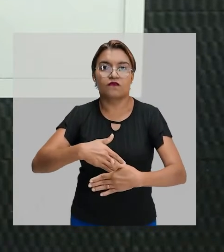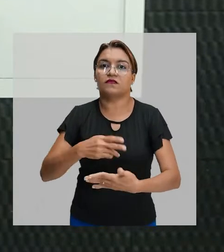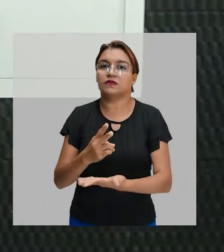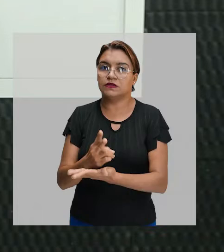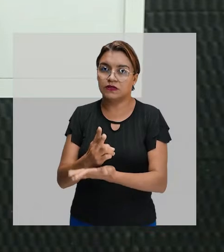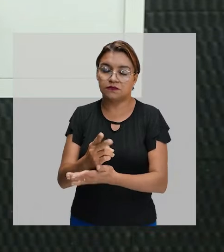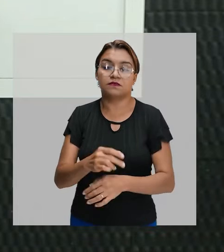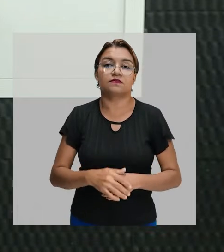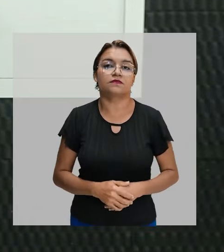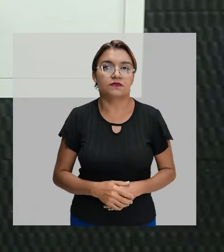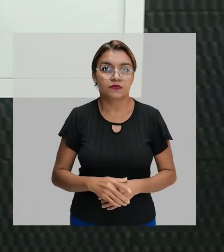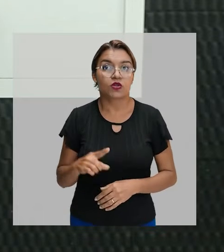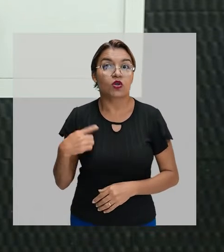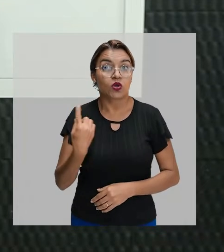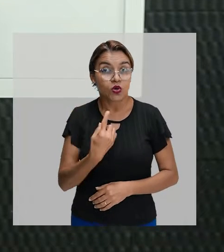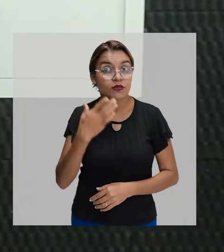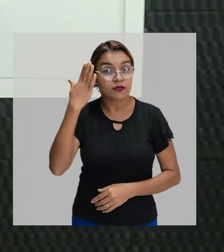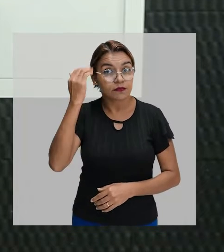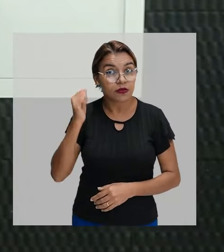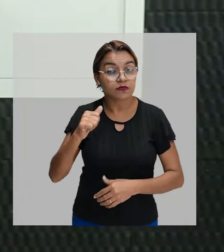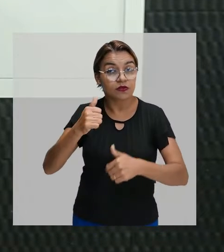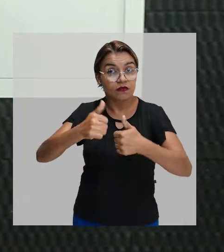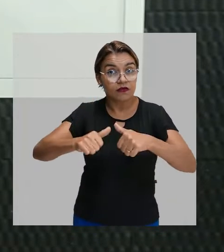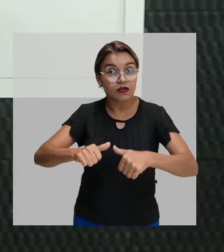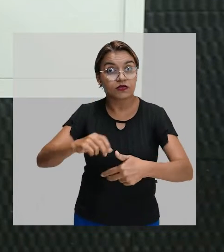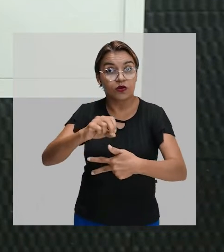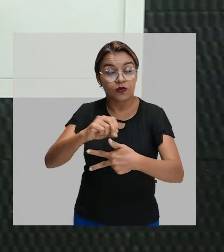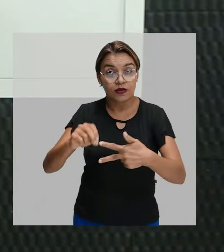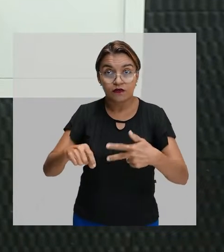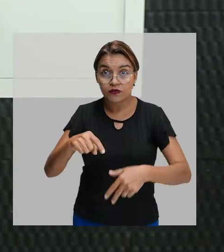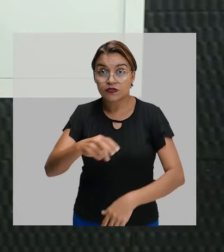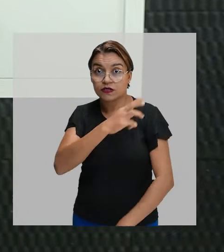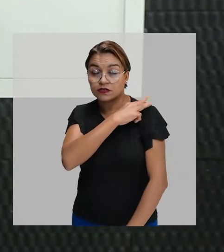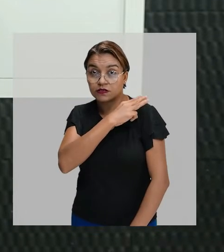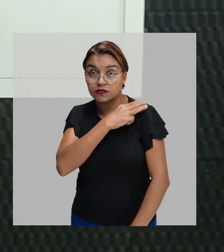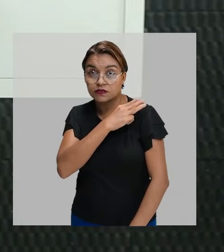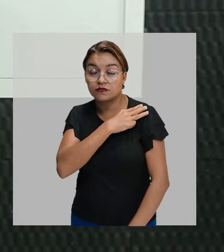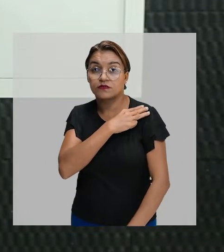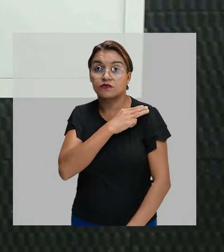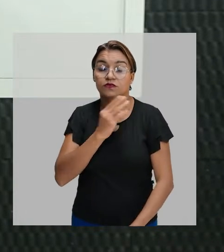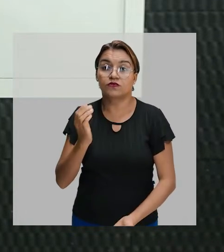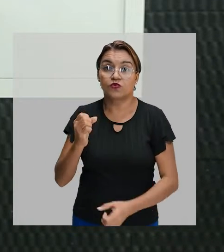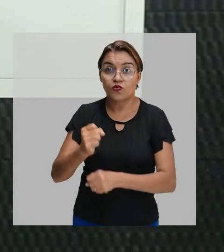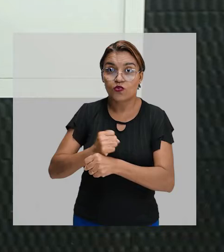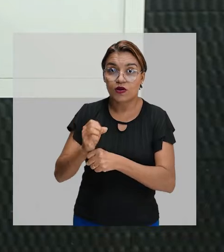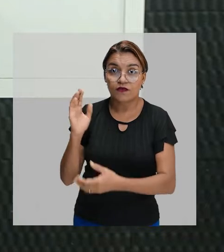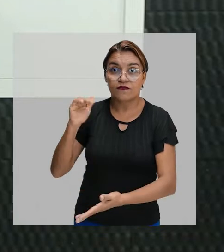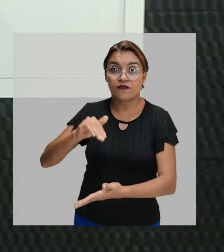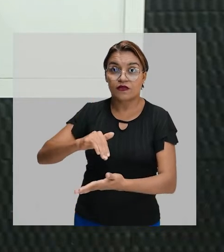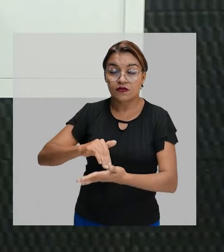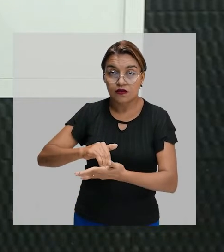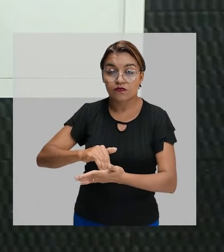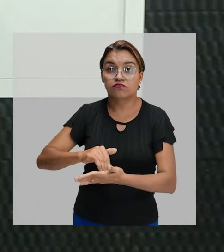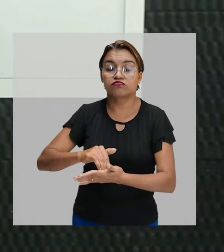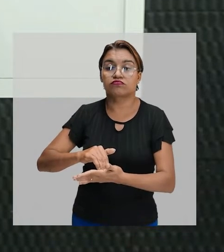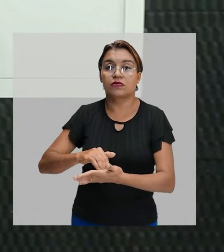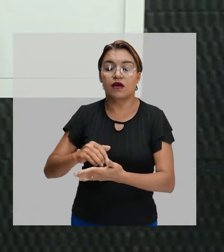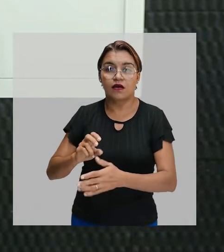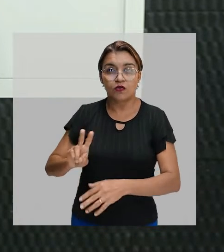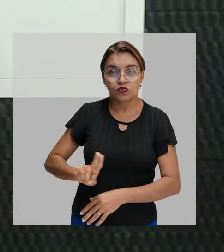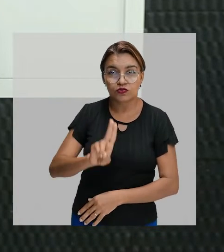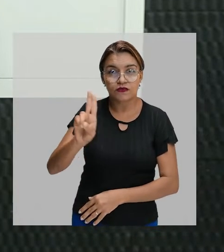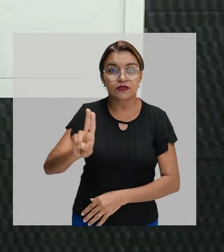sabe também que essa base ação importante para você você ela nunca será certo o final do ano vai querer com certeza tá na faculdade a